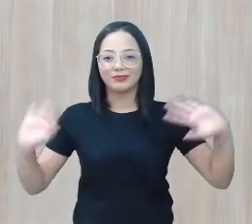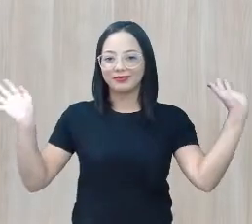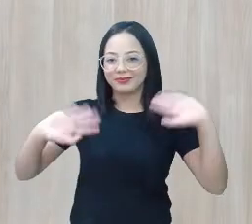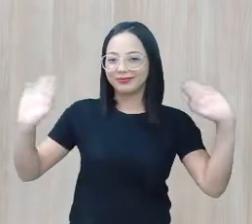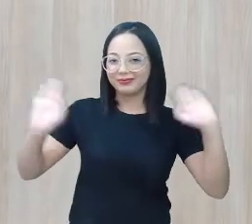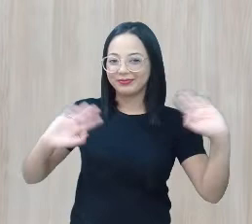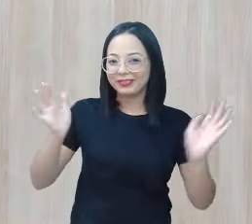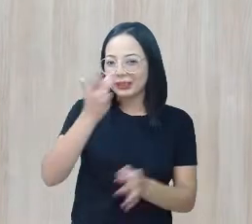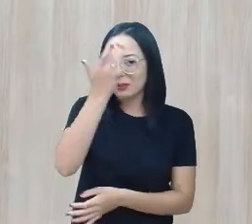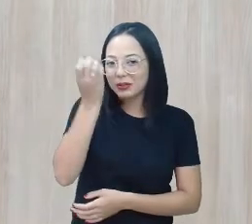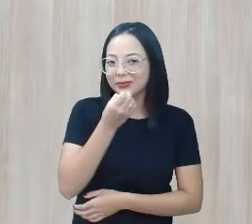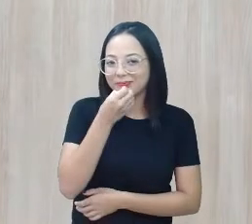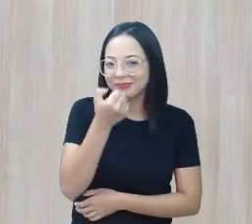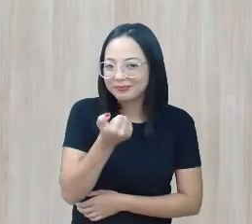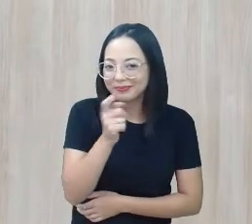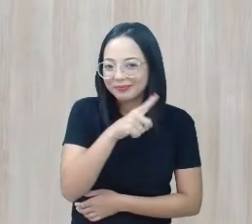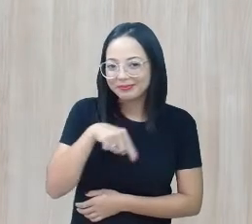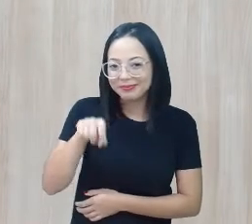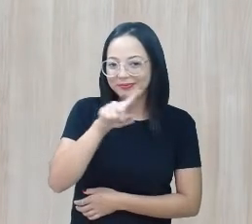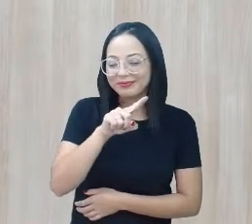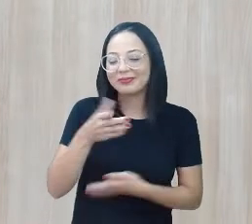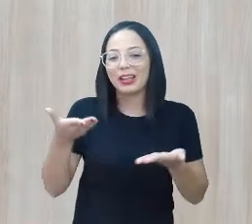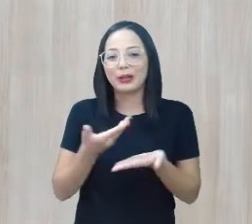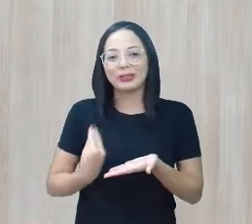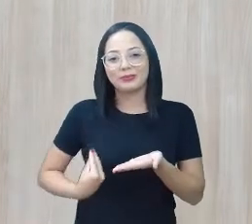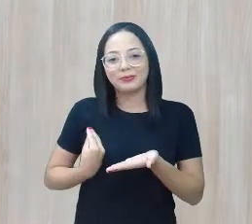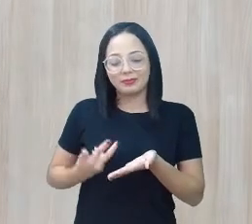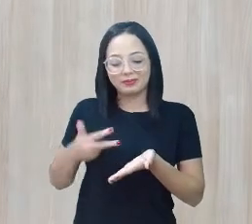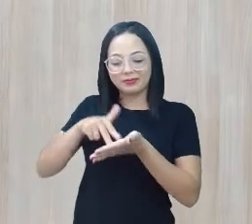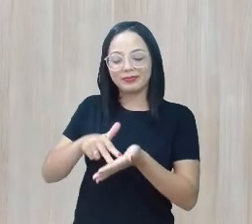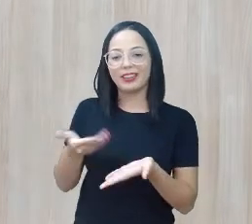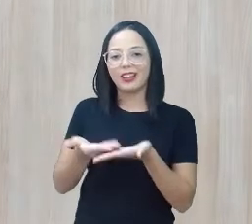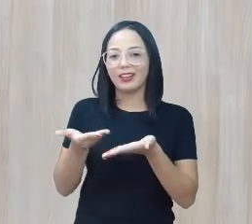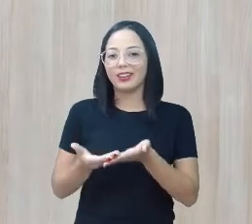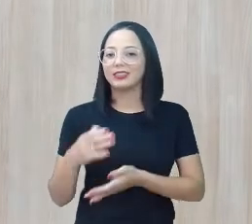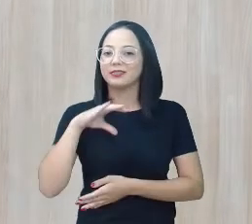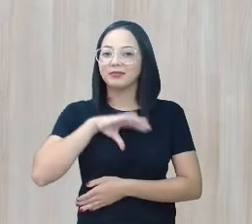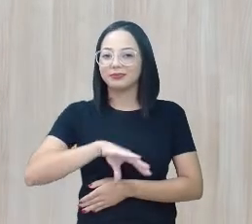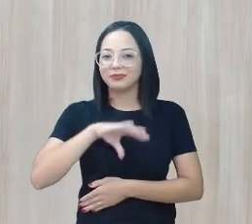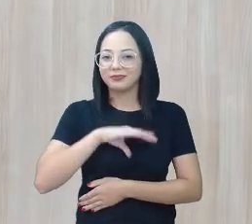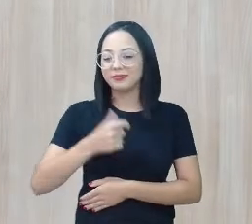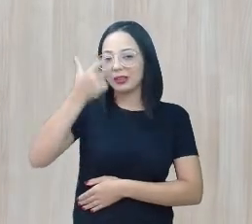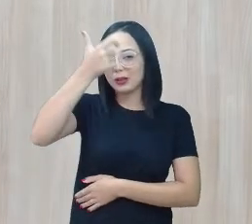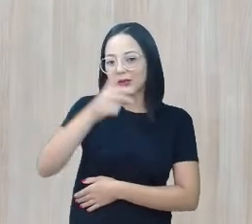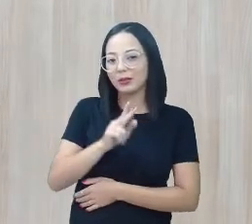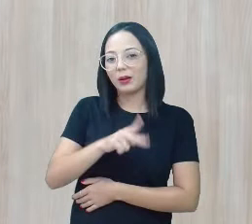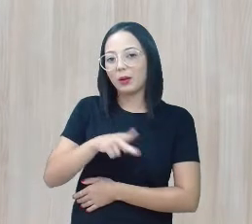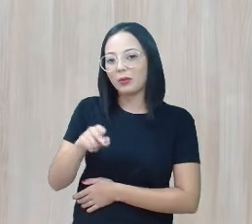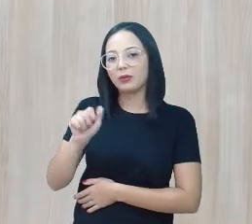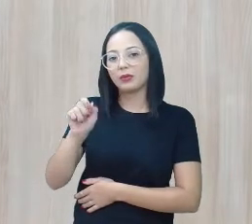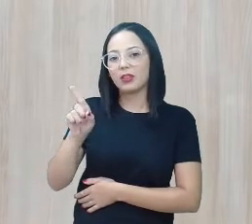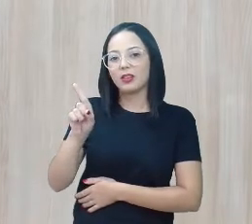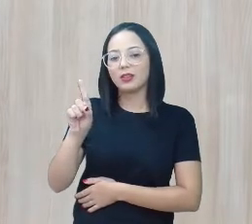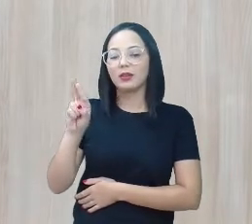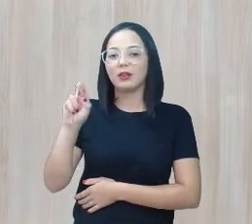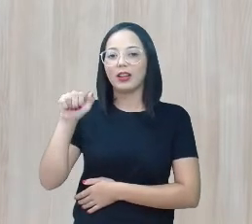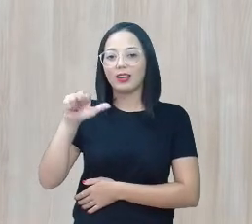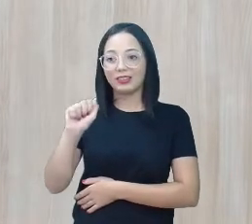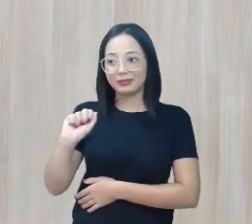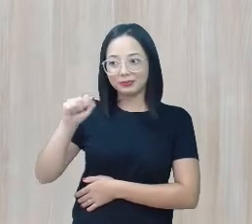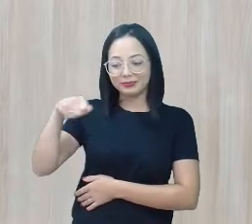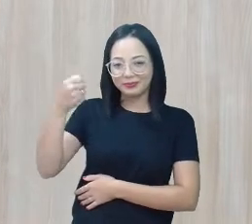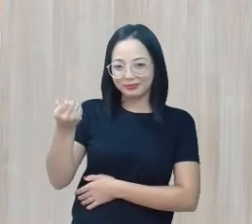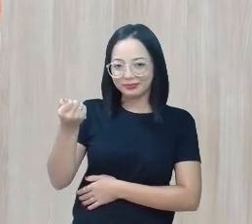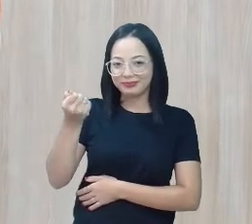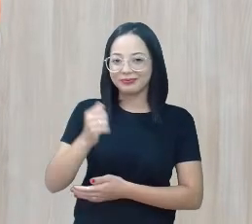Olá, pessoal, tudo bem com vocês? Estou aqui para mais uma aula de língua portuguesa. Eu sou a professora Adriana e este é o meu